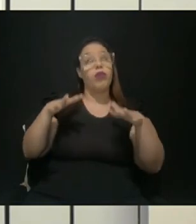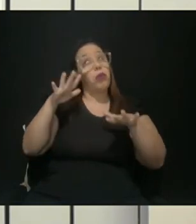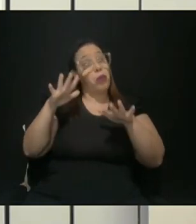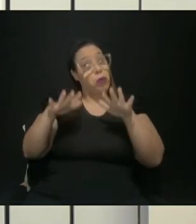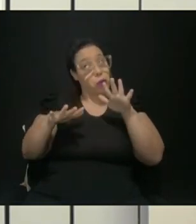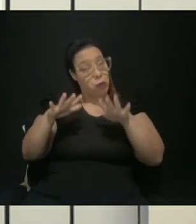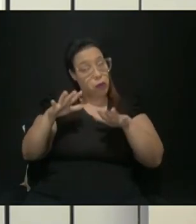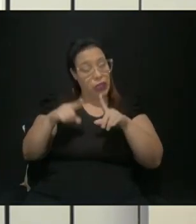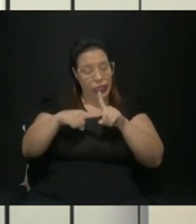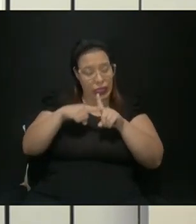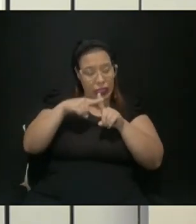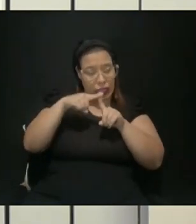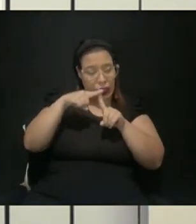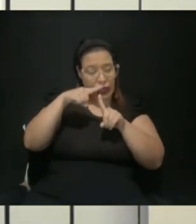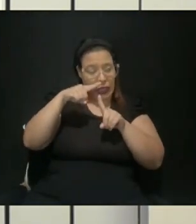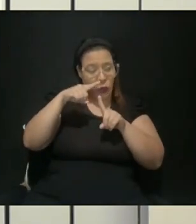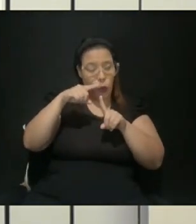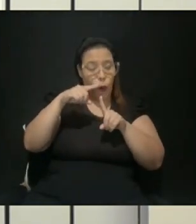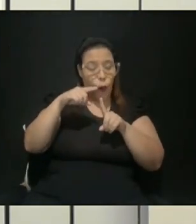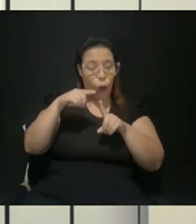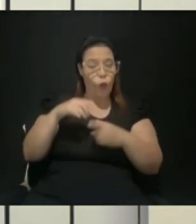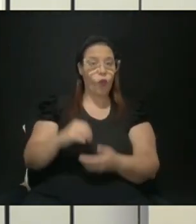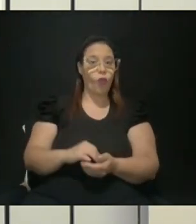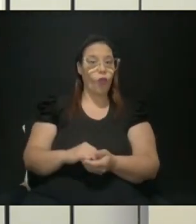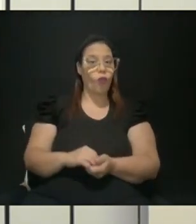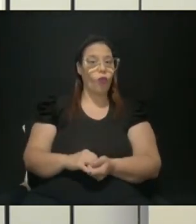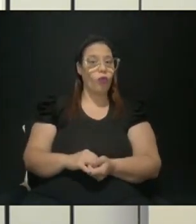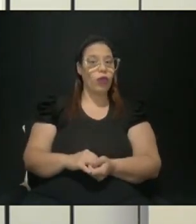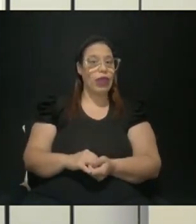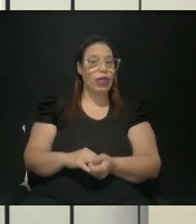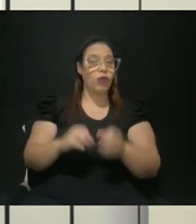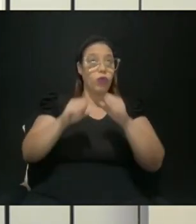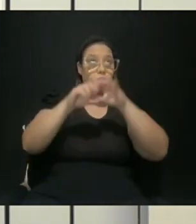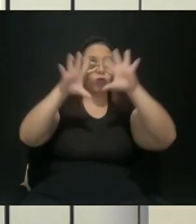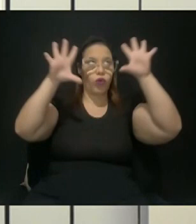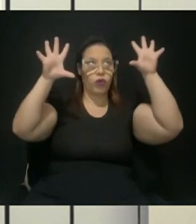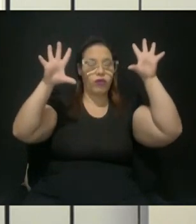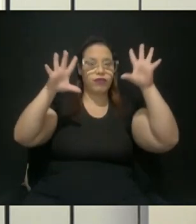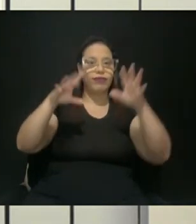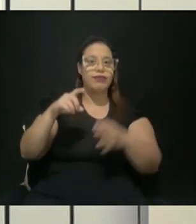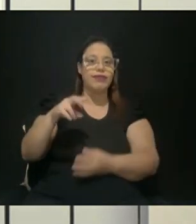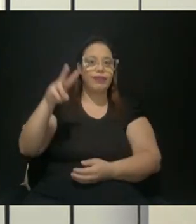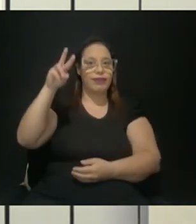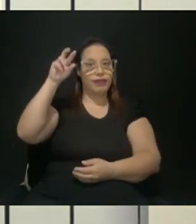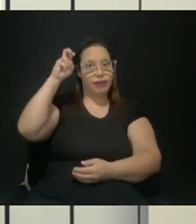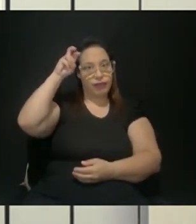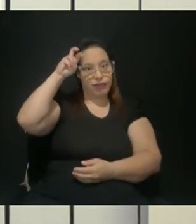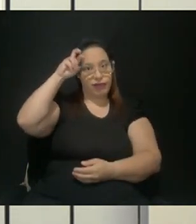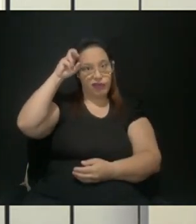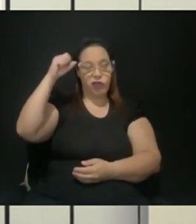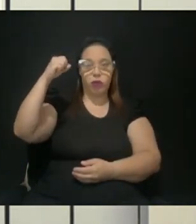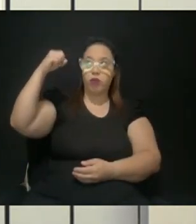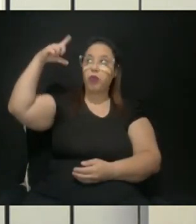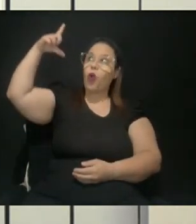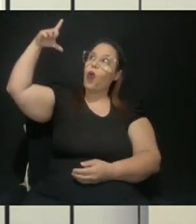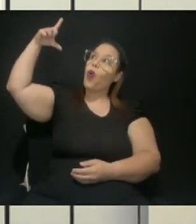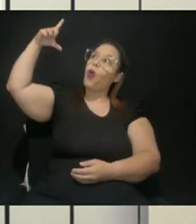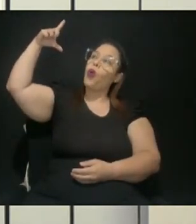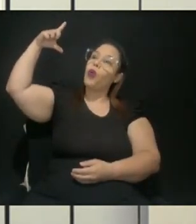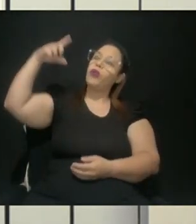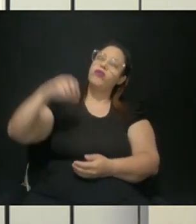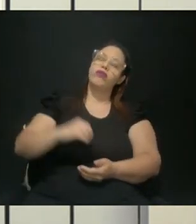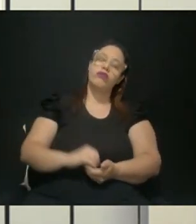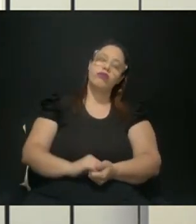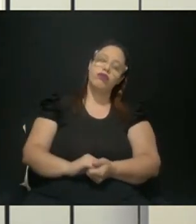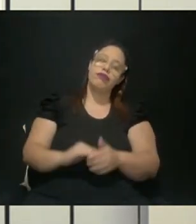e seco, com predomínio de céu claro. Então, quinta-feira de sol, alguma nebulosidade, mas por